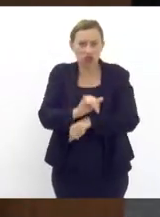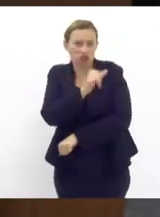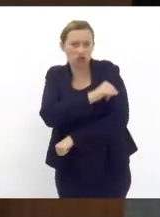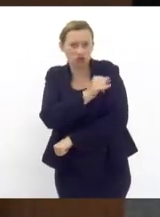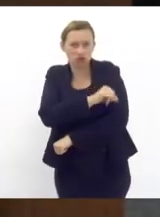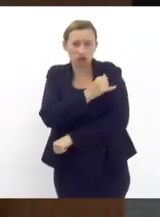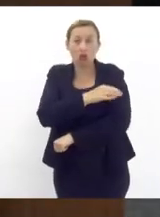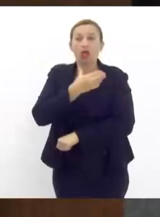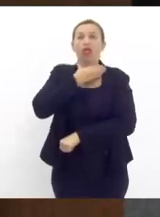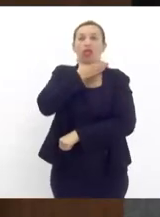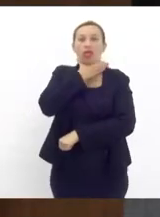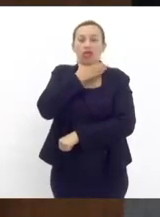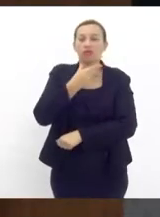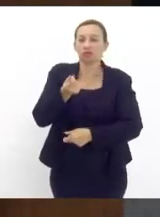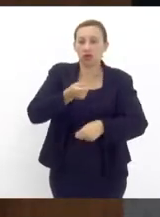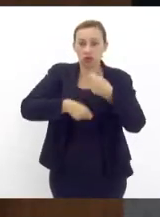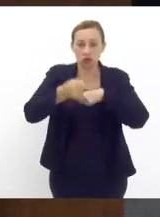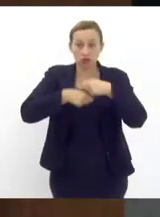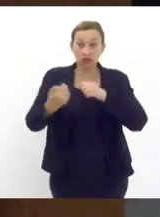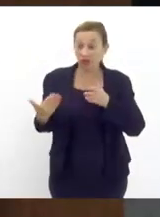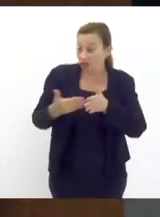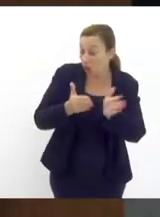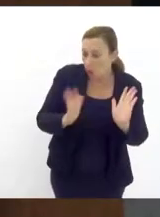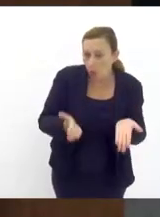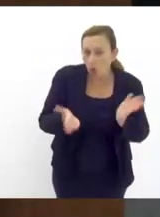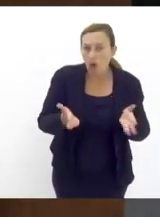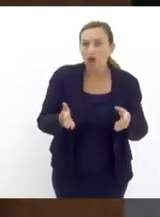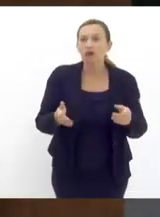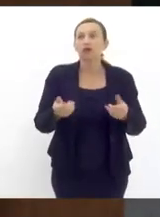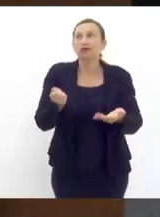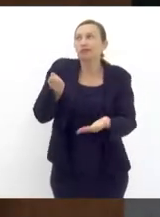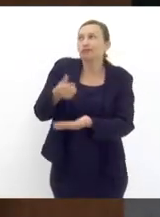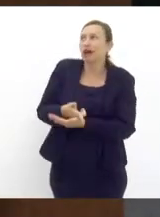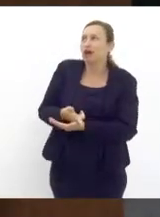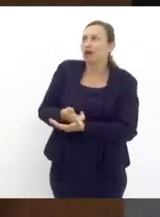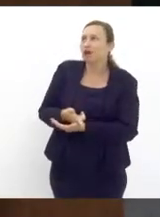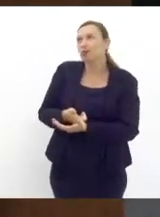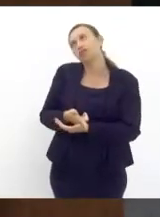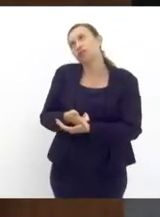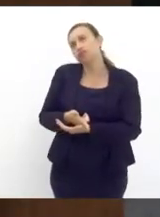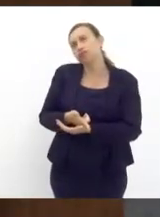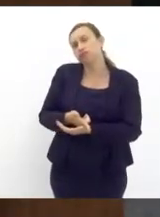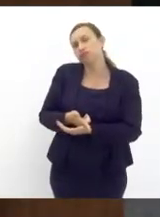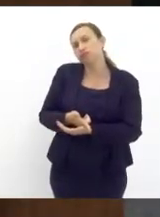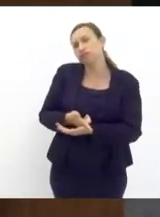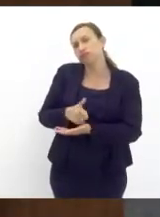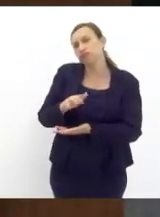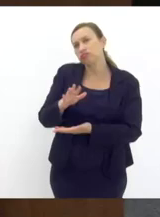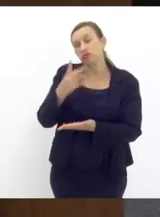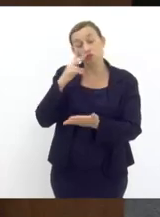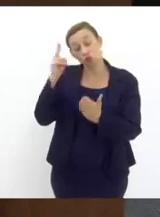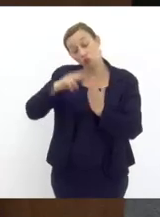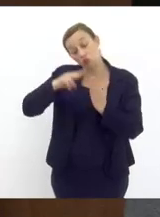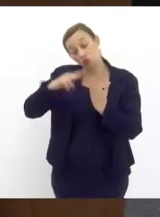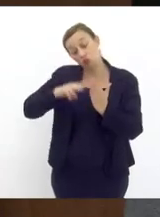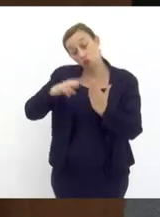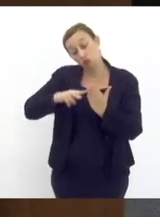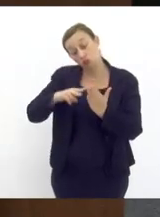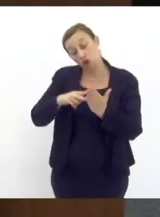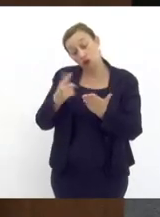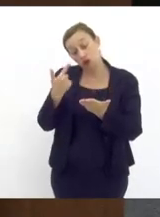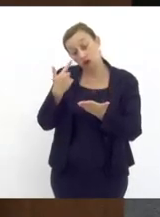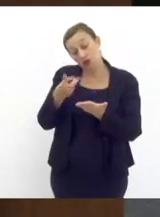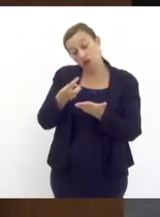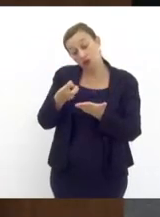a crise econômica que se arrasta desde então e termos pagado o equivalente de acordo aqui com as notas técnicas da Auditoria